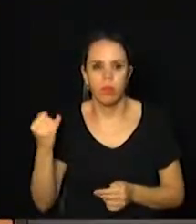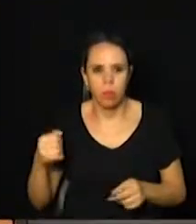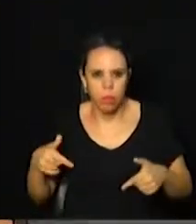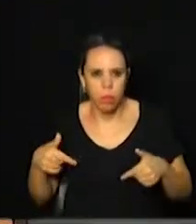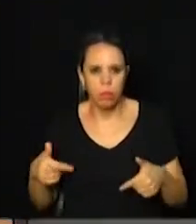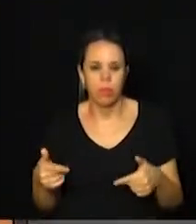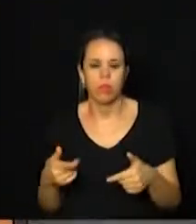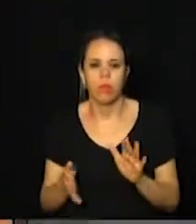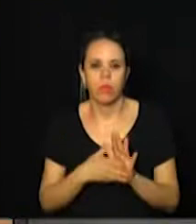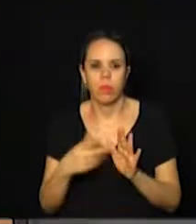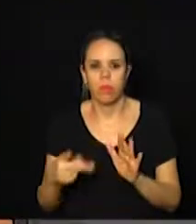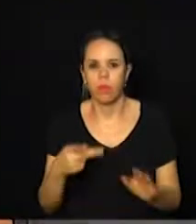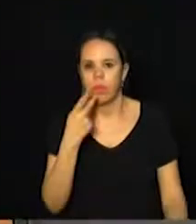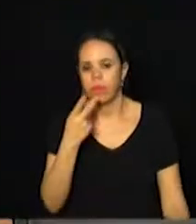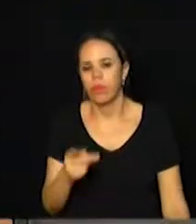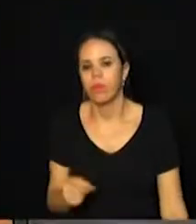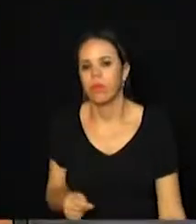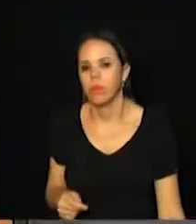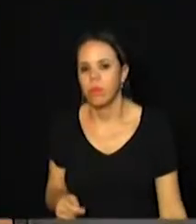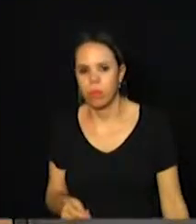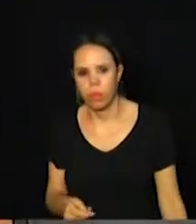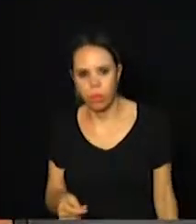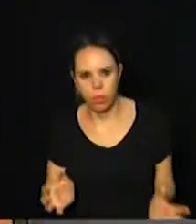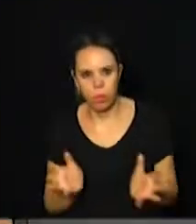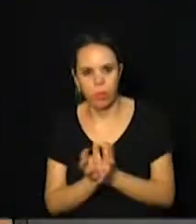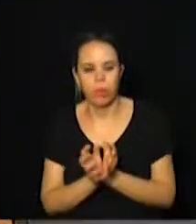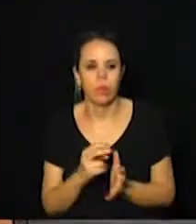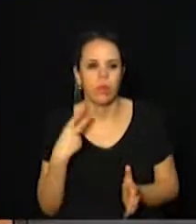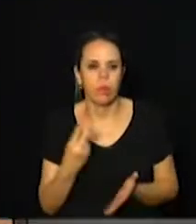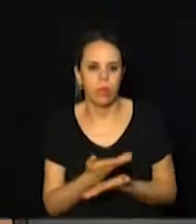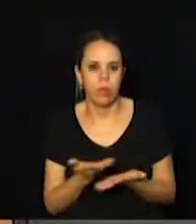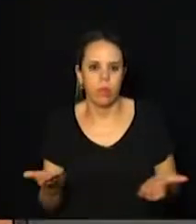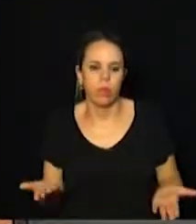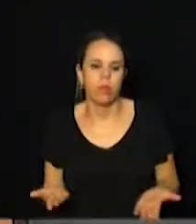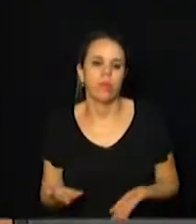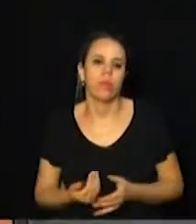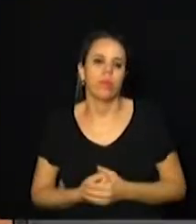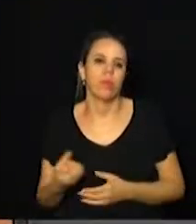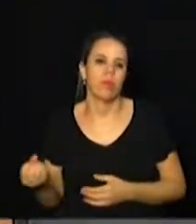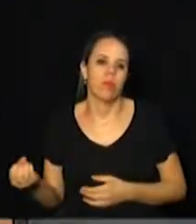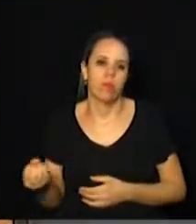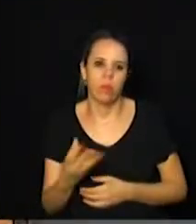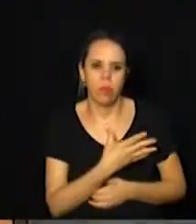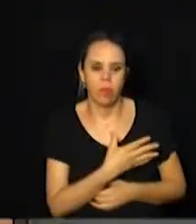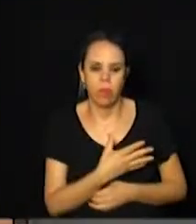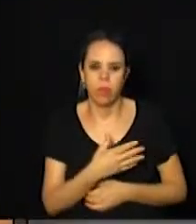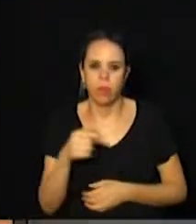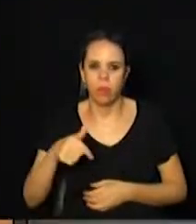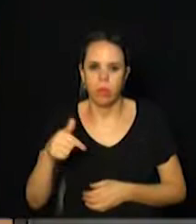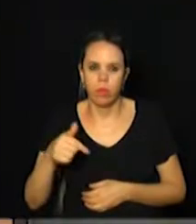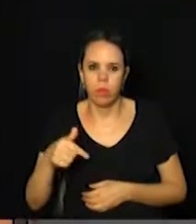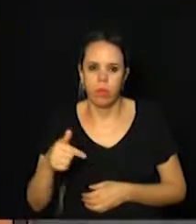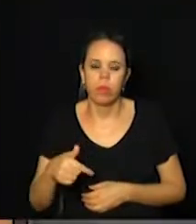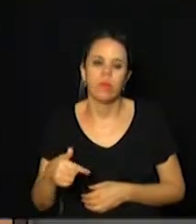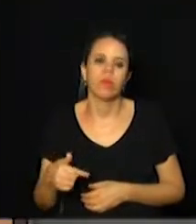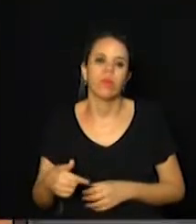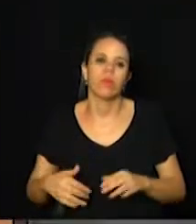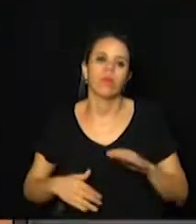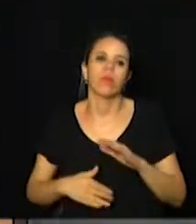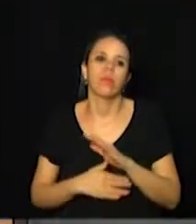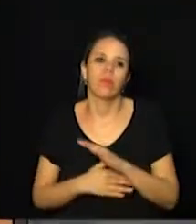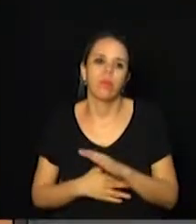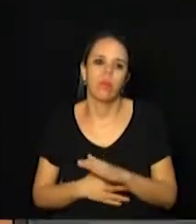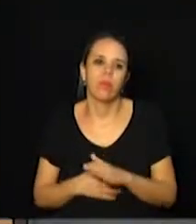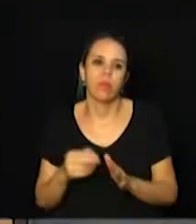como ele troque falou a frente parlamentar é um instrumento novo aqui da casa nós lutamos esse